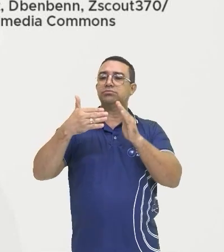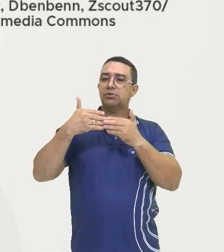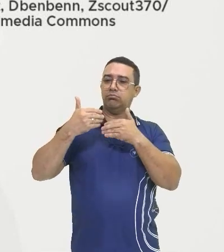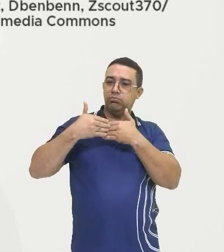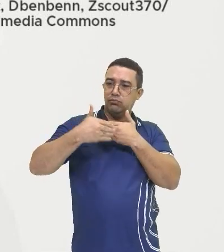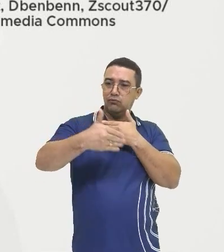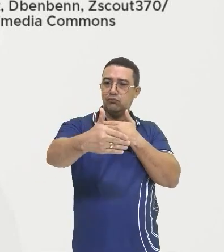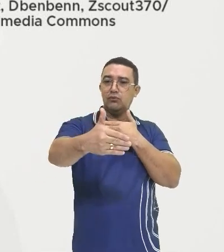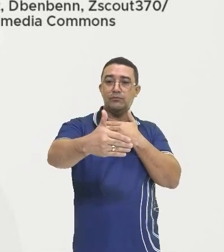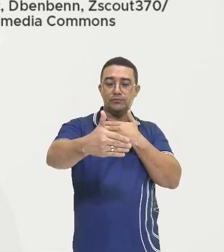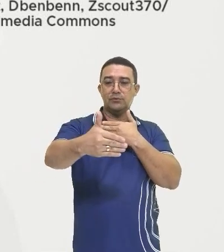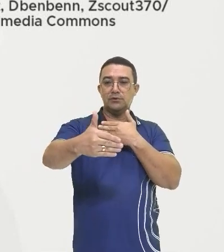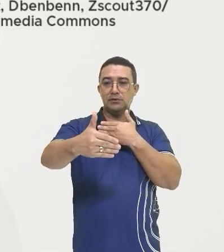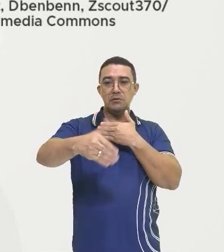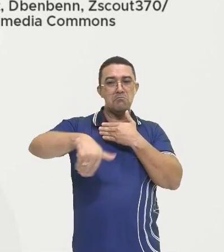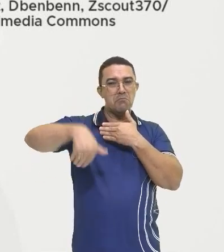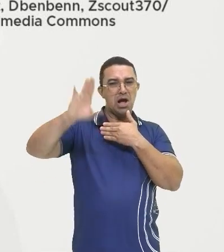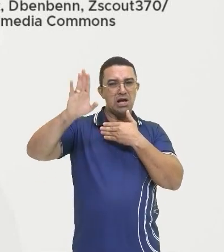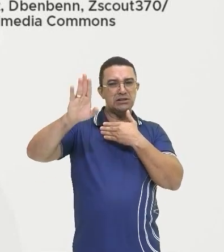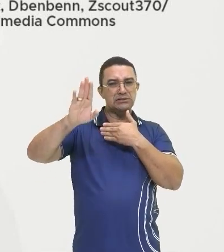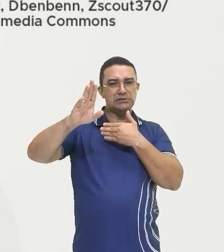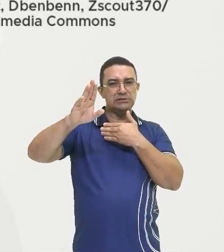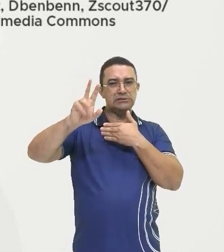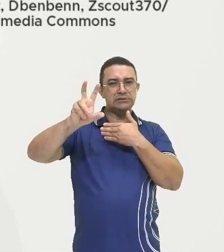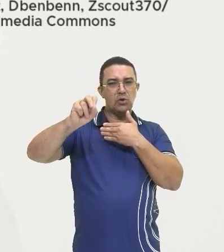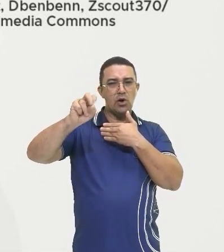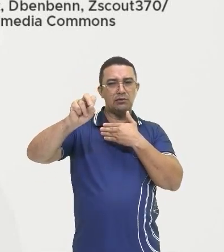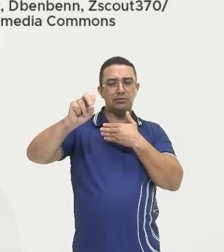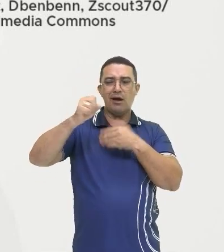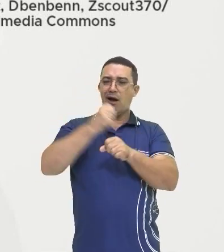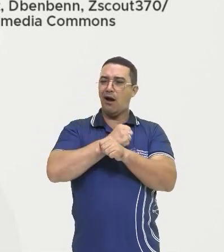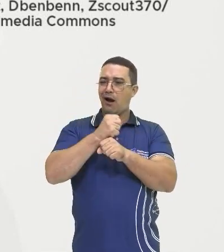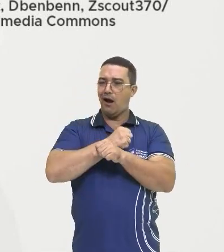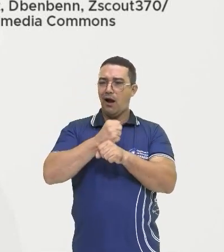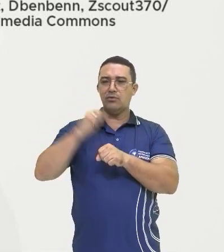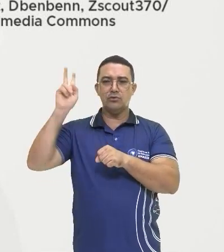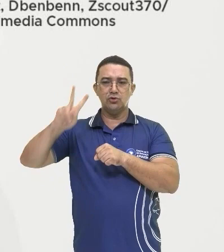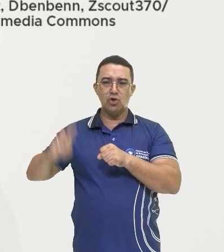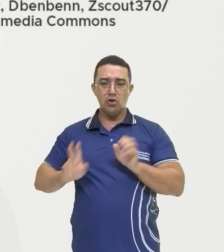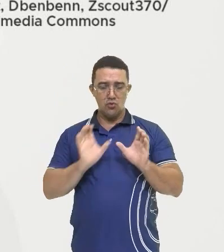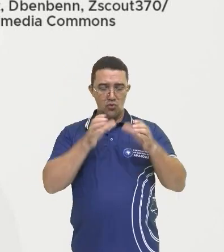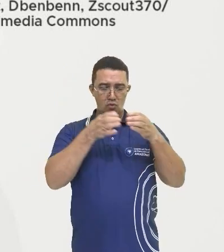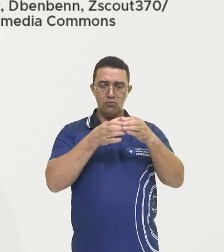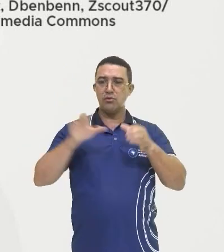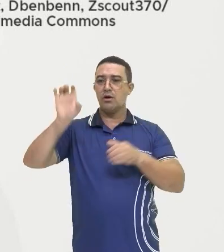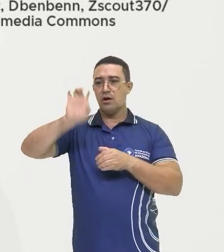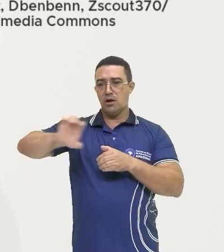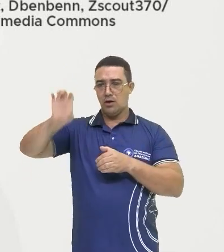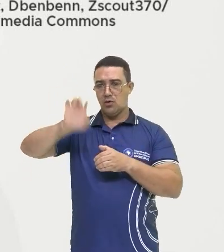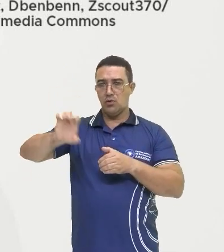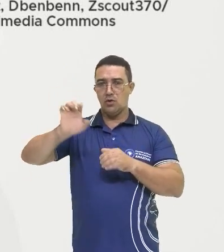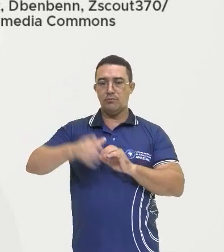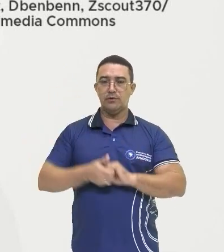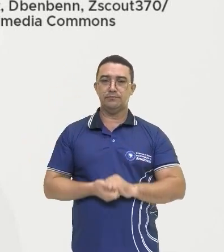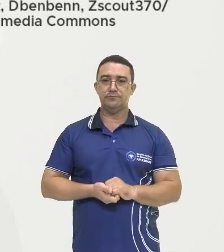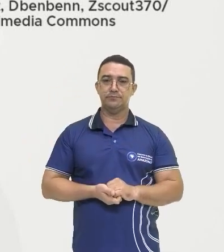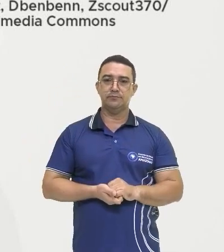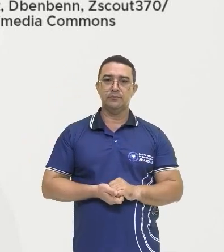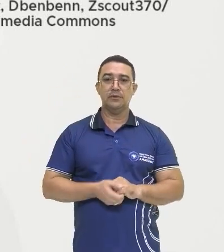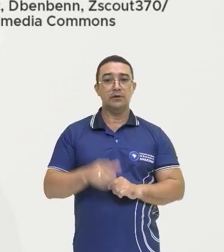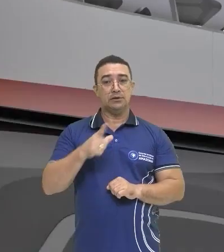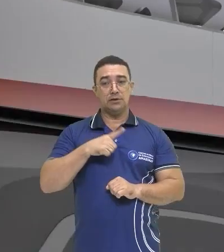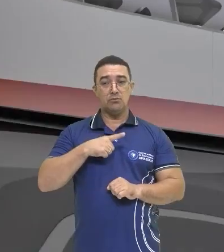longo desses mais de 50 anos de história do bloco europeu, não é isso? Nós temos aí o